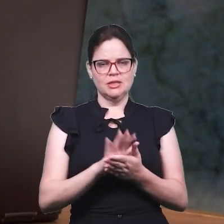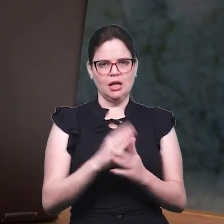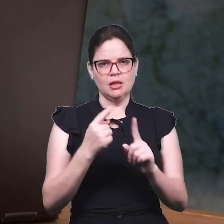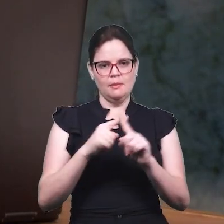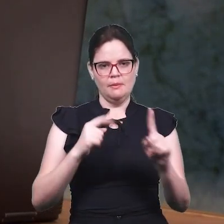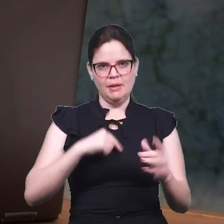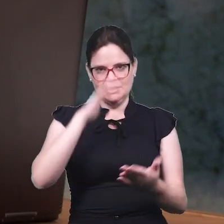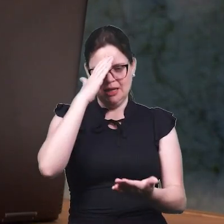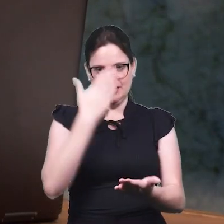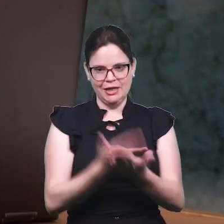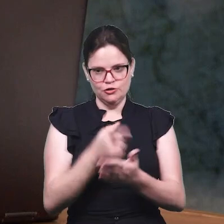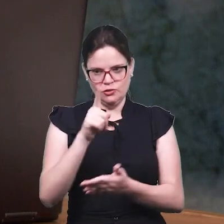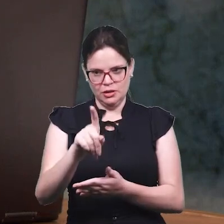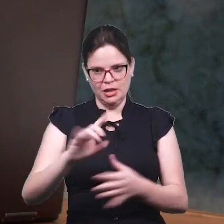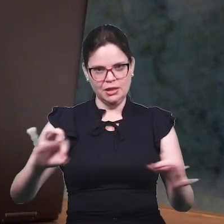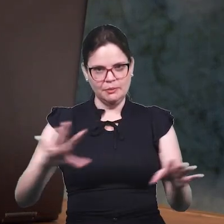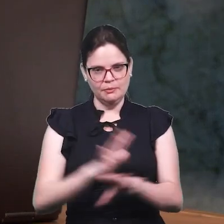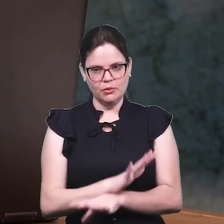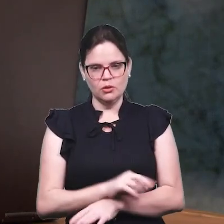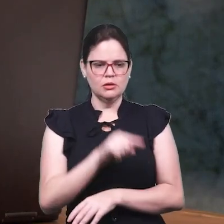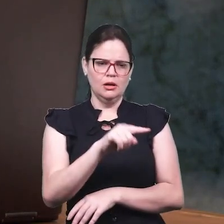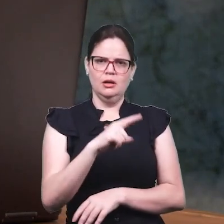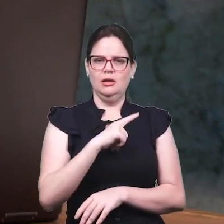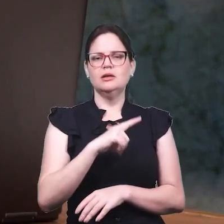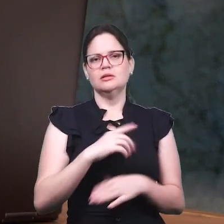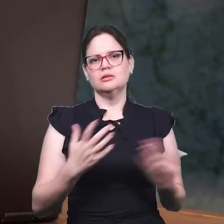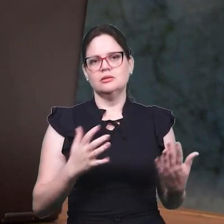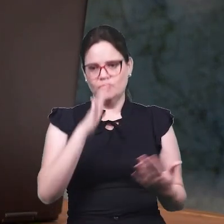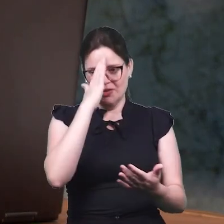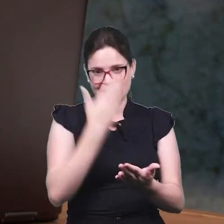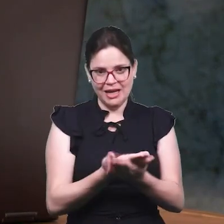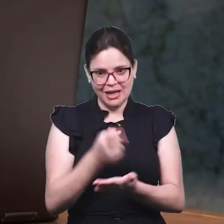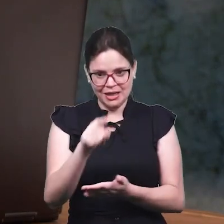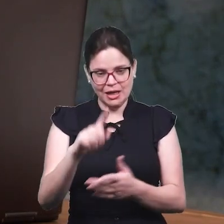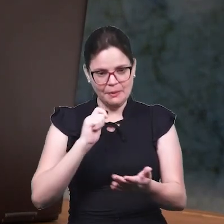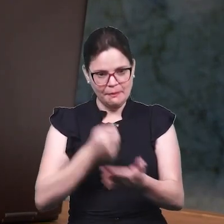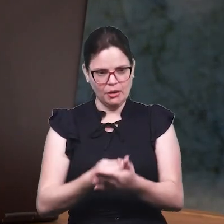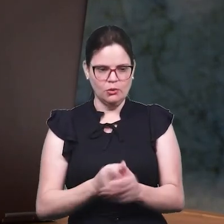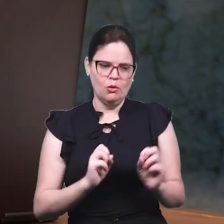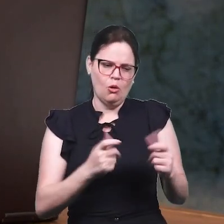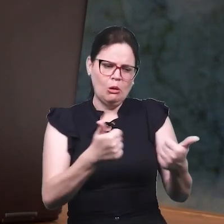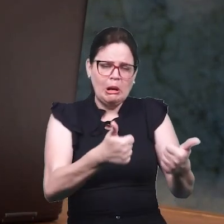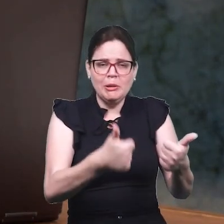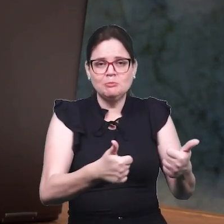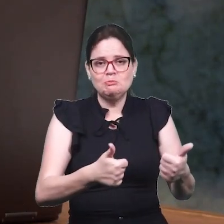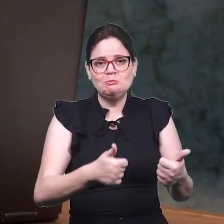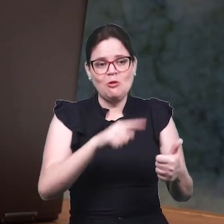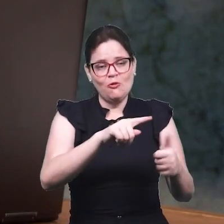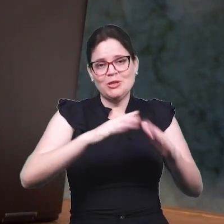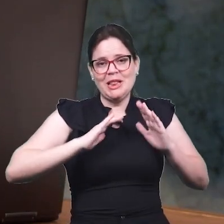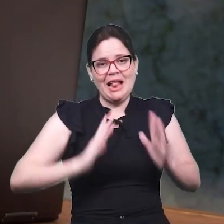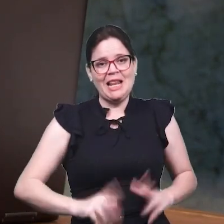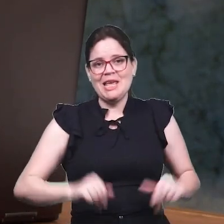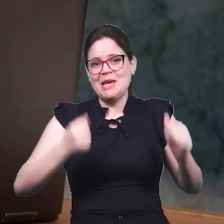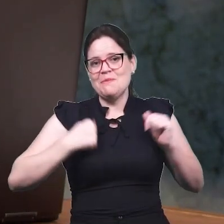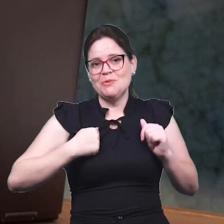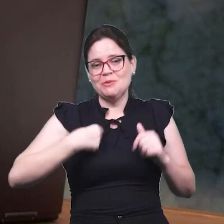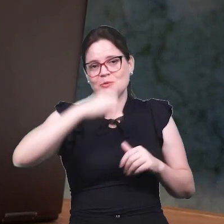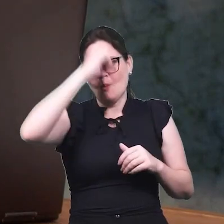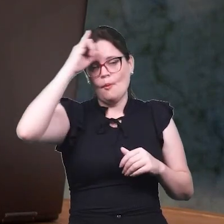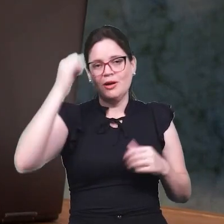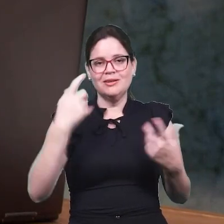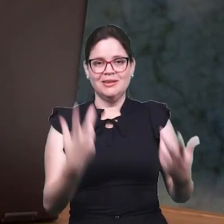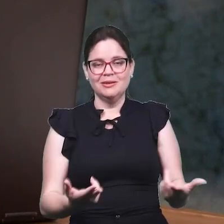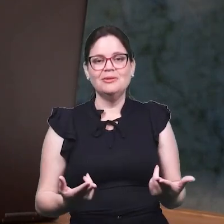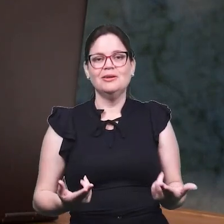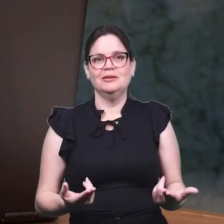nada, mas crê naquele que pagou, está justificado. É isso que ele está dizendo na palavra de Deus. Então, portanto, nós